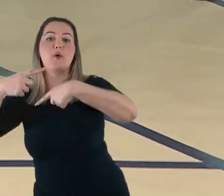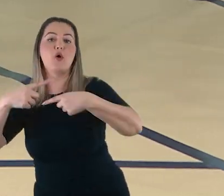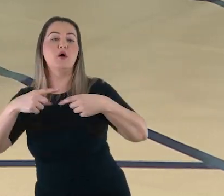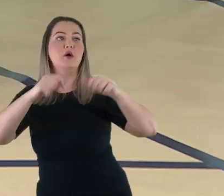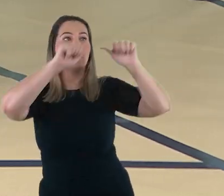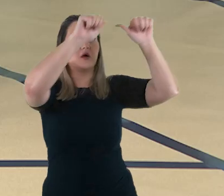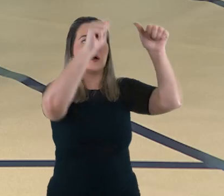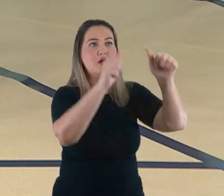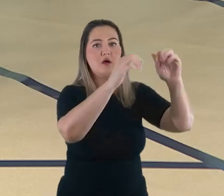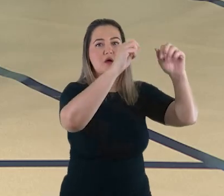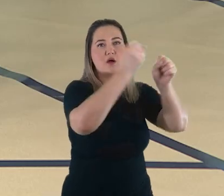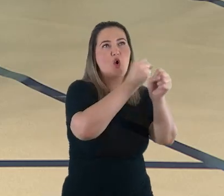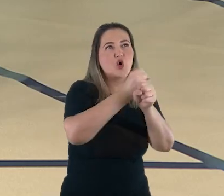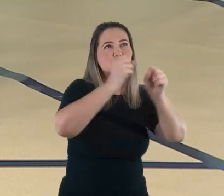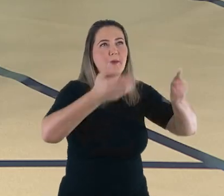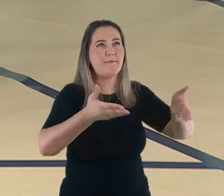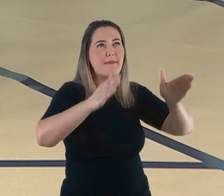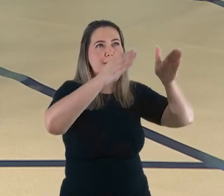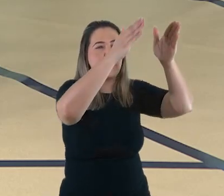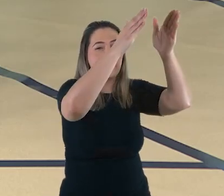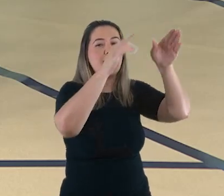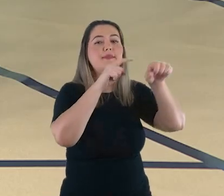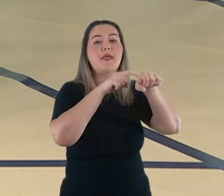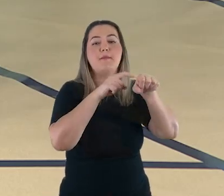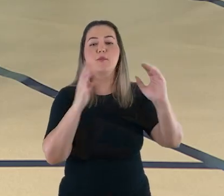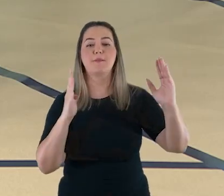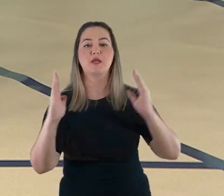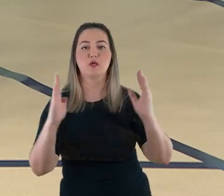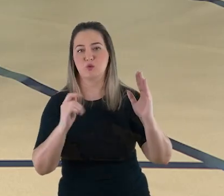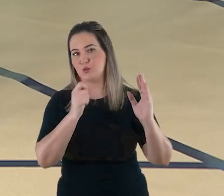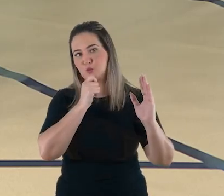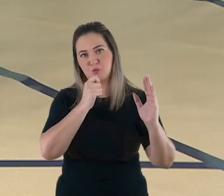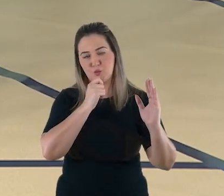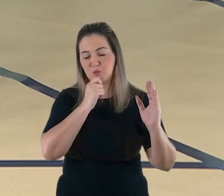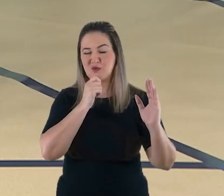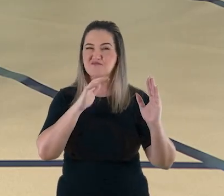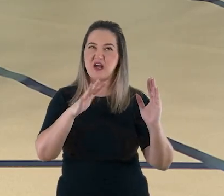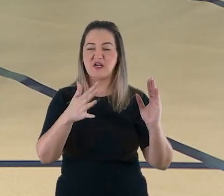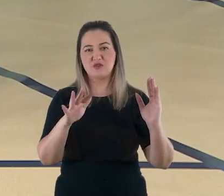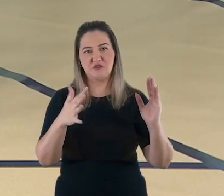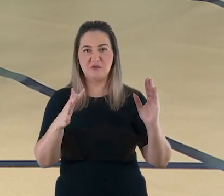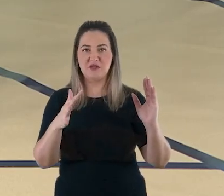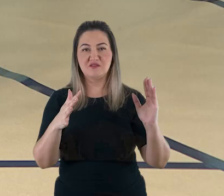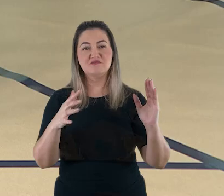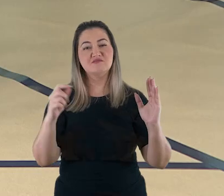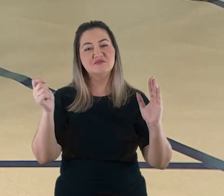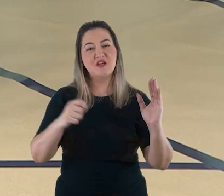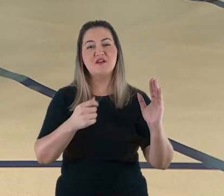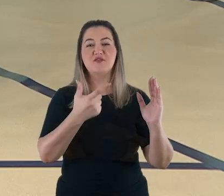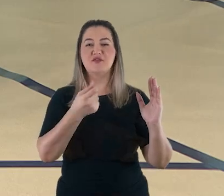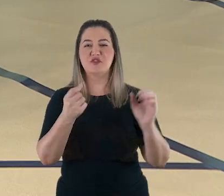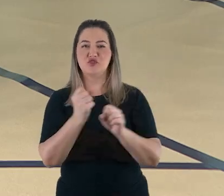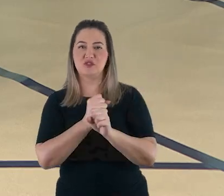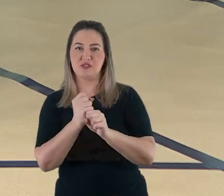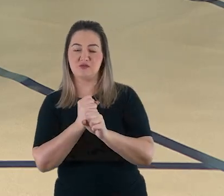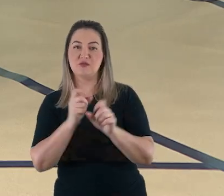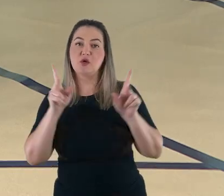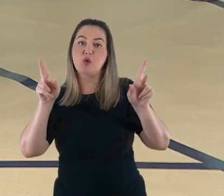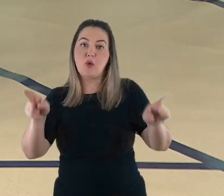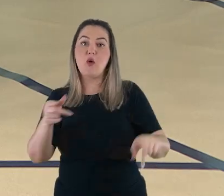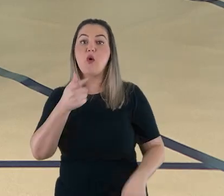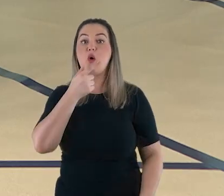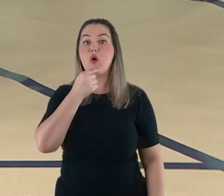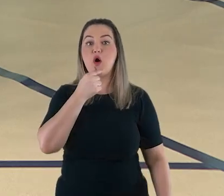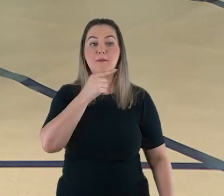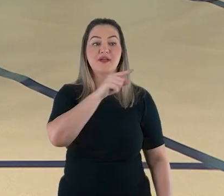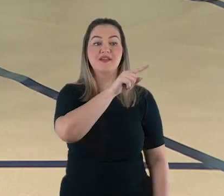é razoável supor a possibilidade de que esse episódio tenha coincidido com aquela ocasião em que o rei Zedequias,